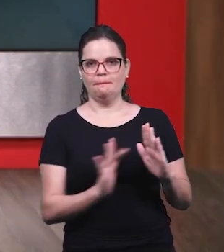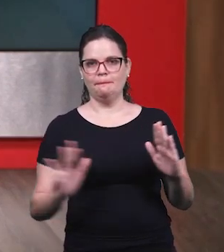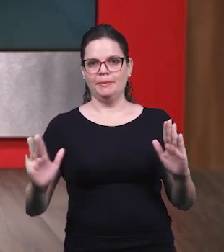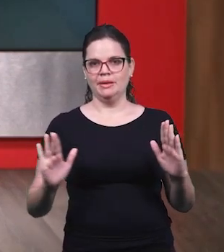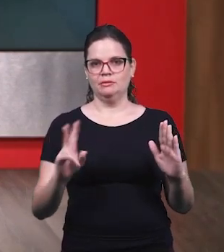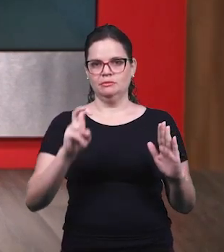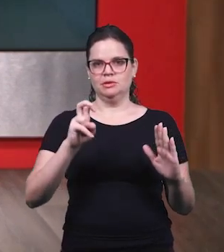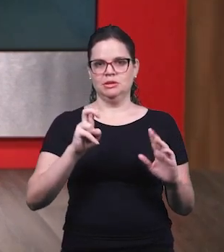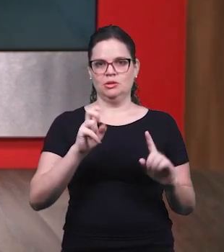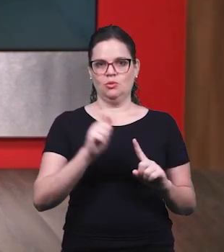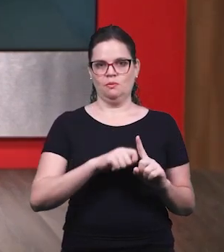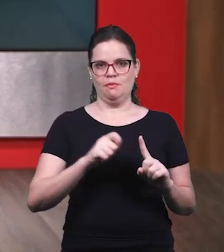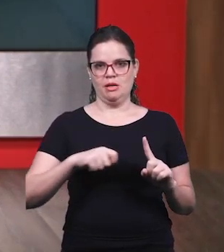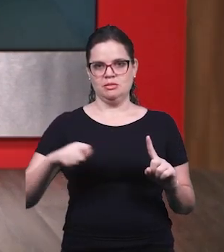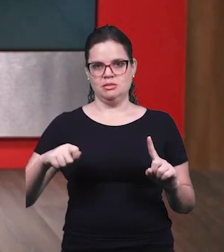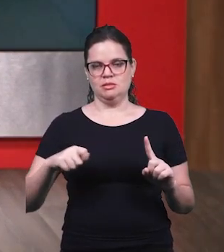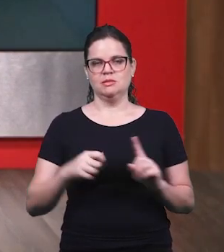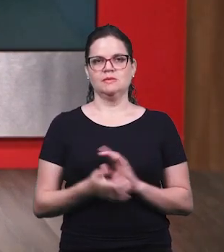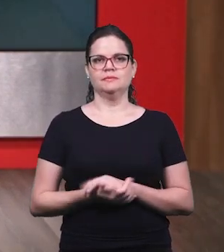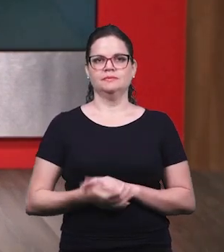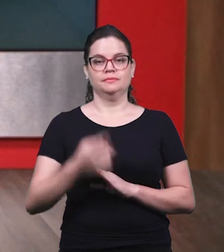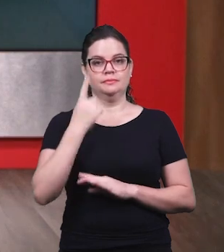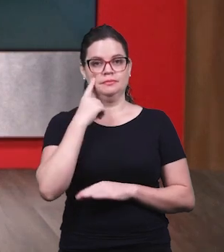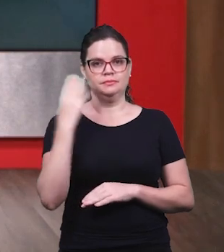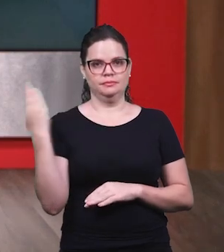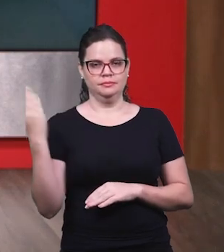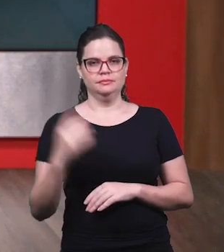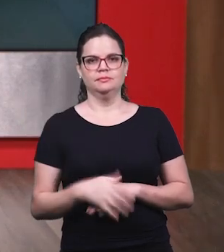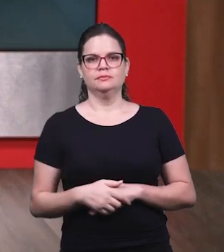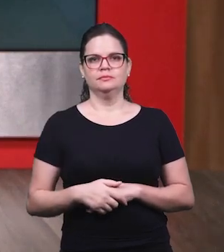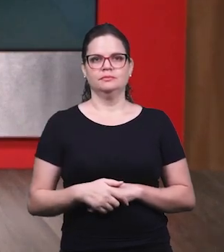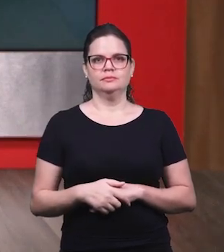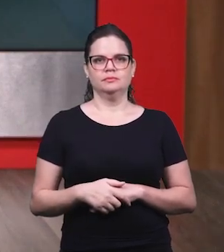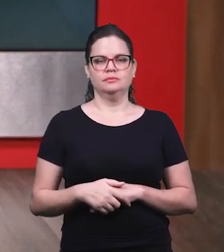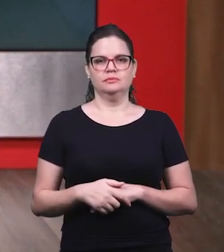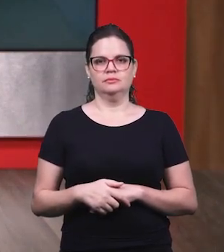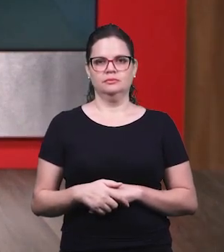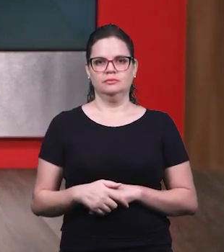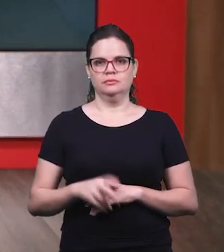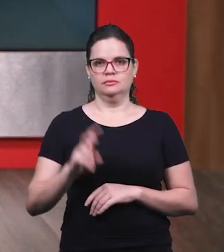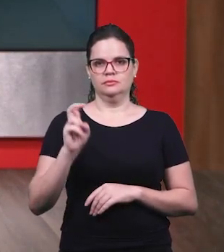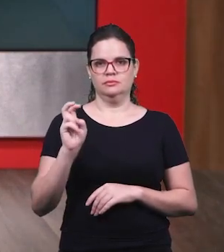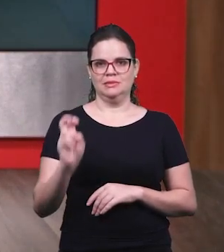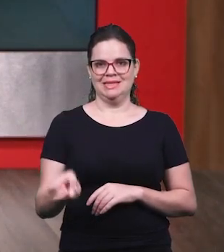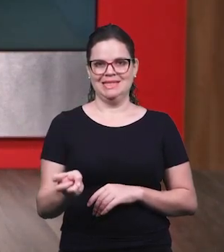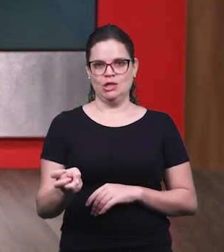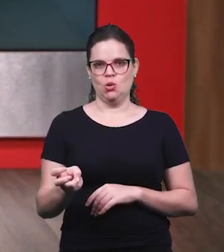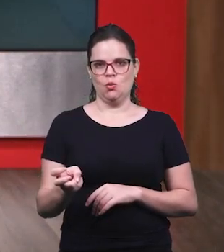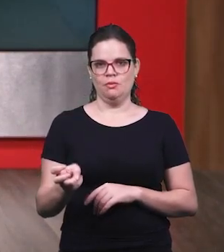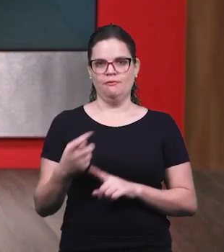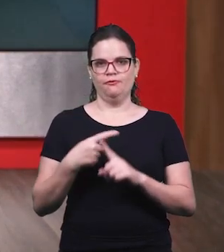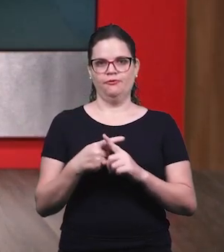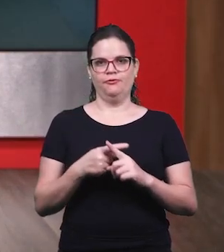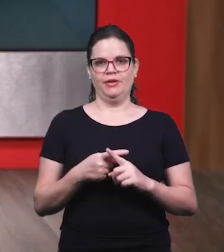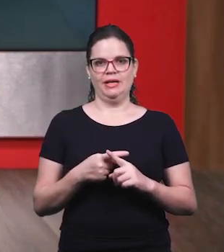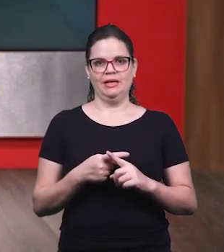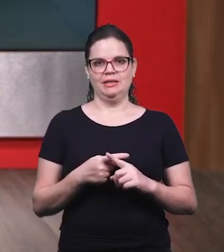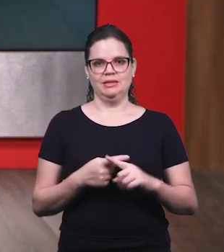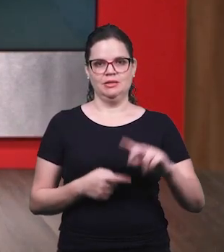é muito fácil de colocar, né? Você multiplica o 5 mil